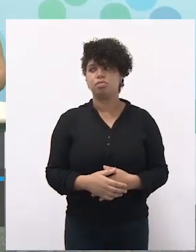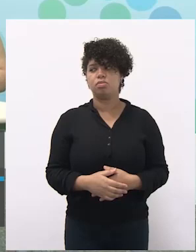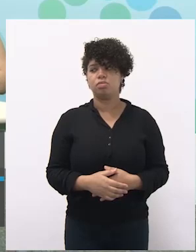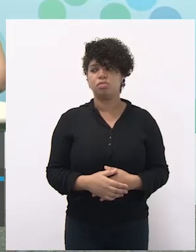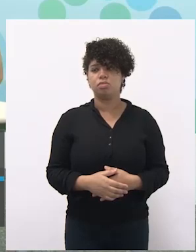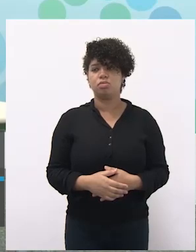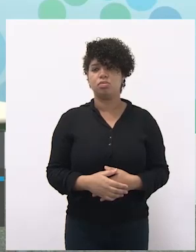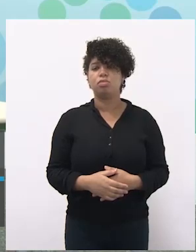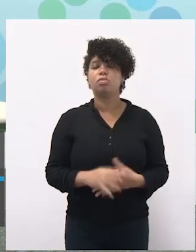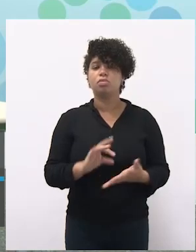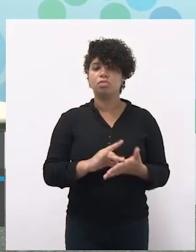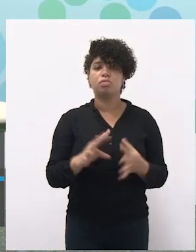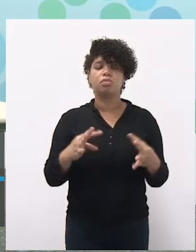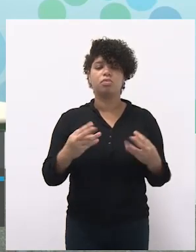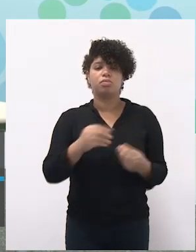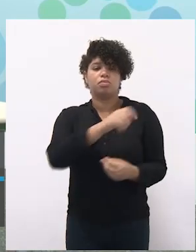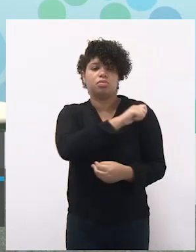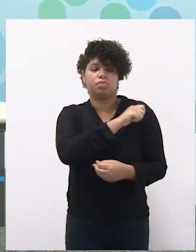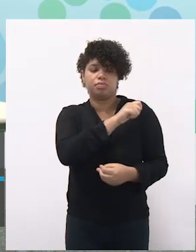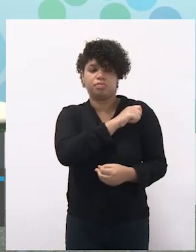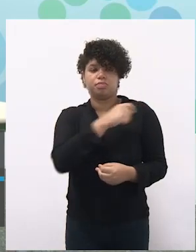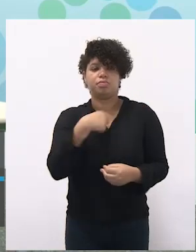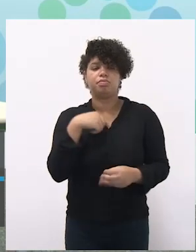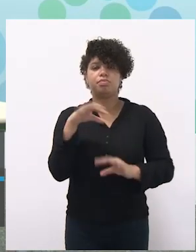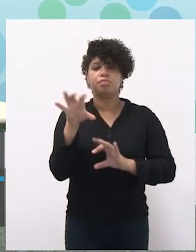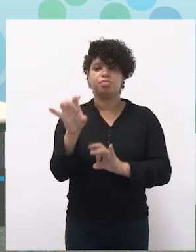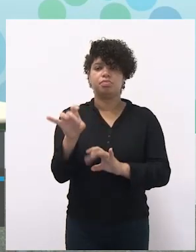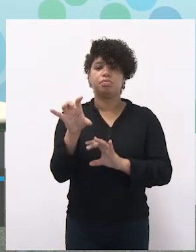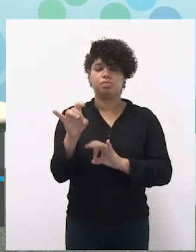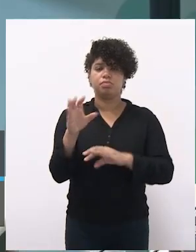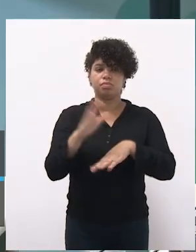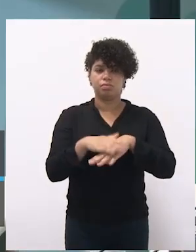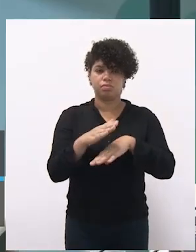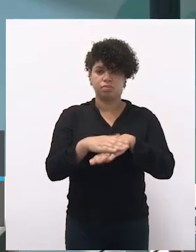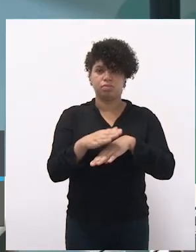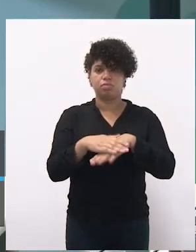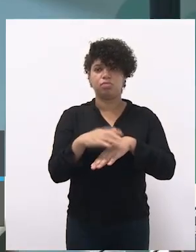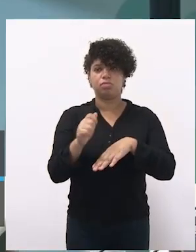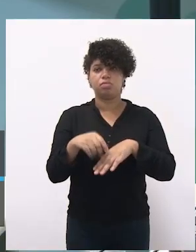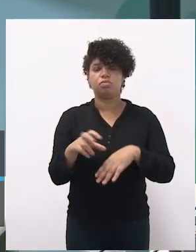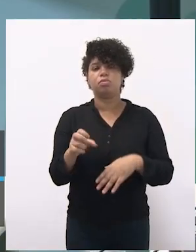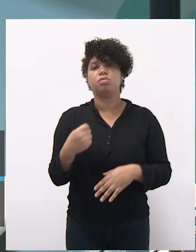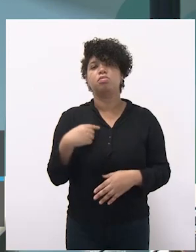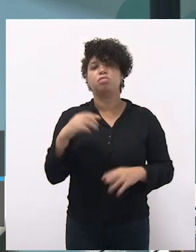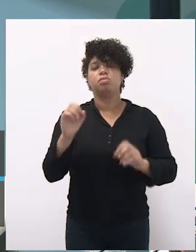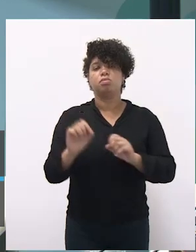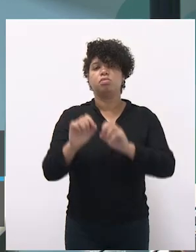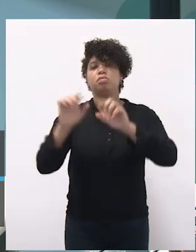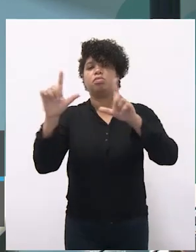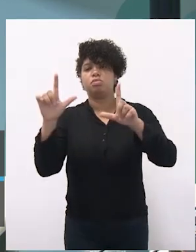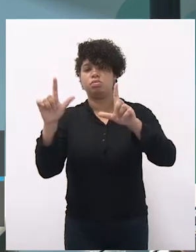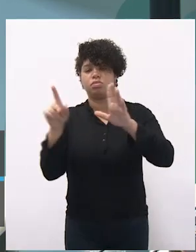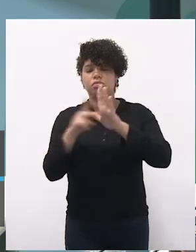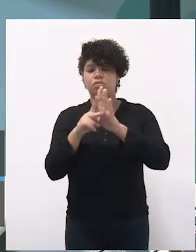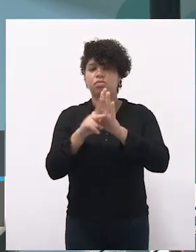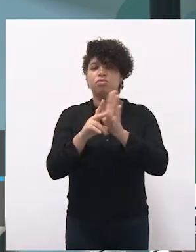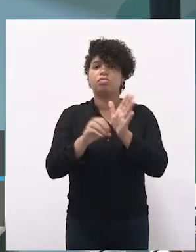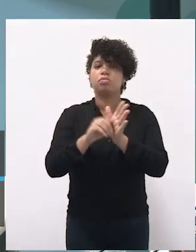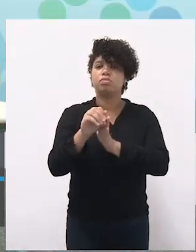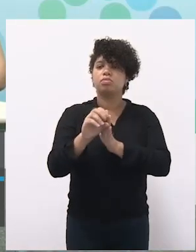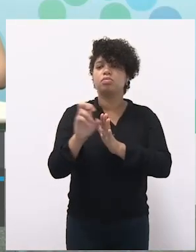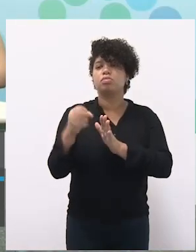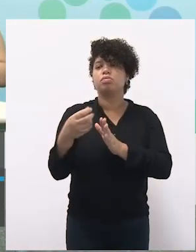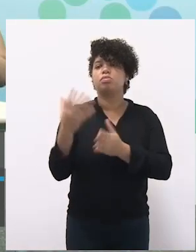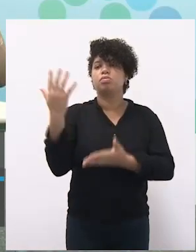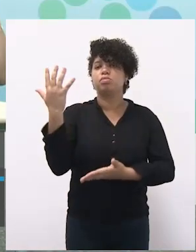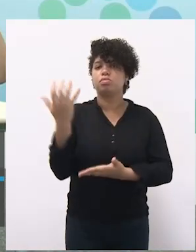Isso é verdade, os importante. alunos eles vão ser encaminhados automaticamente, Sim. né? Ou para uma página do Google ou para fazer o download do aplicativo. É que,